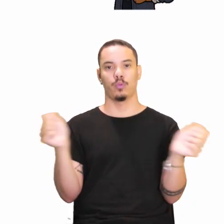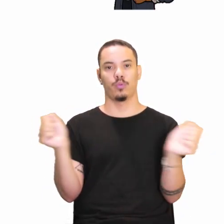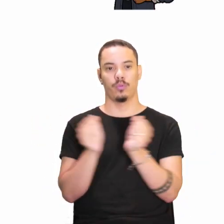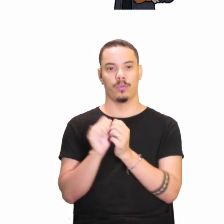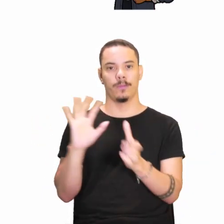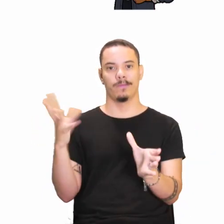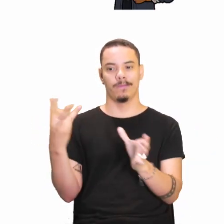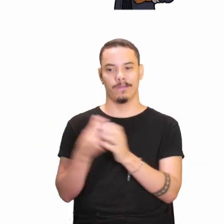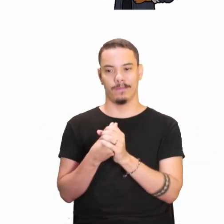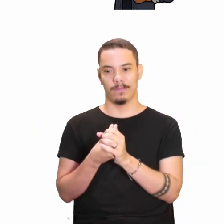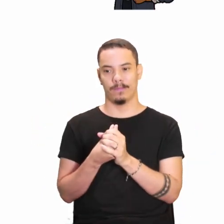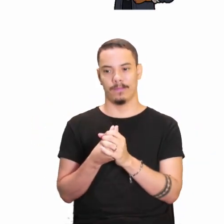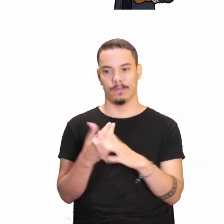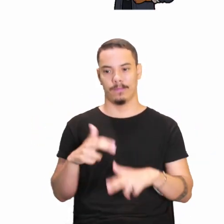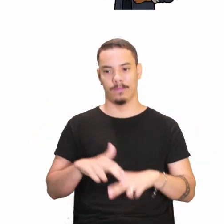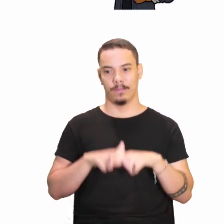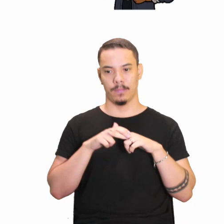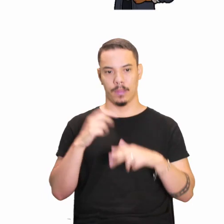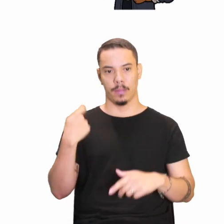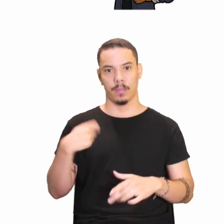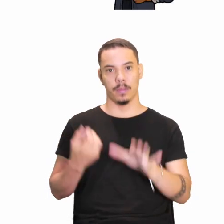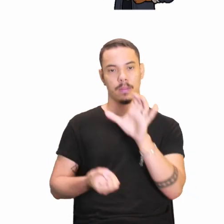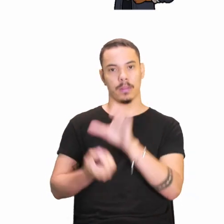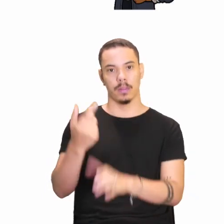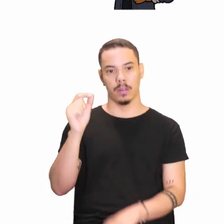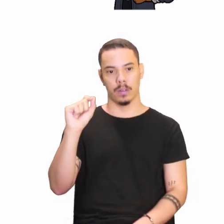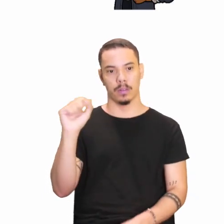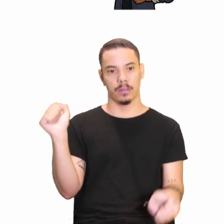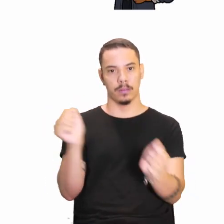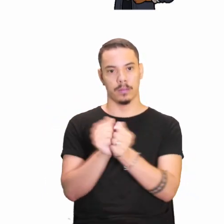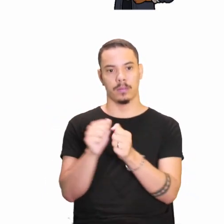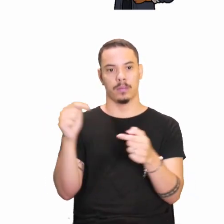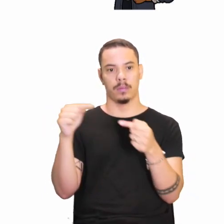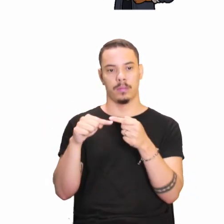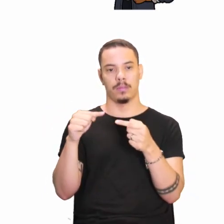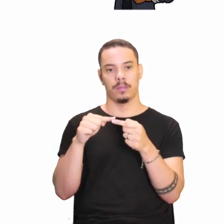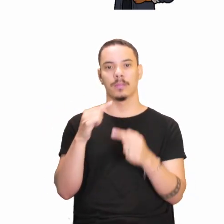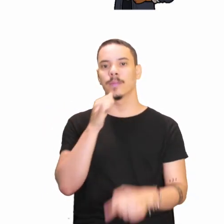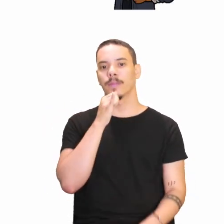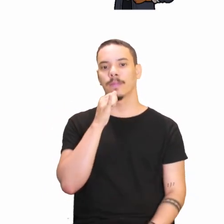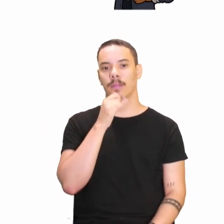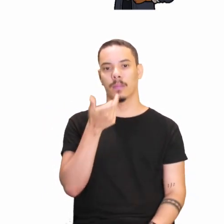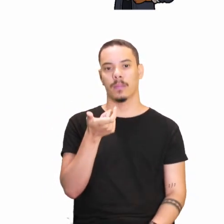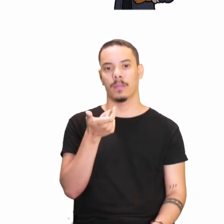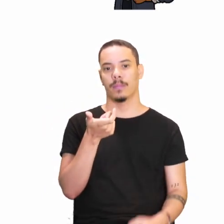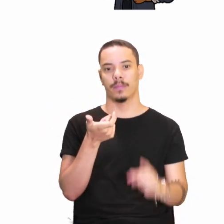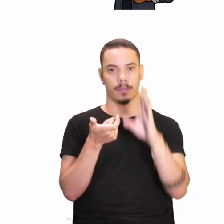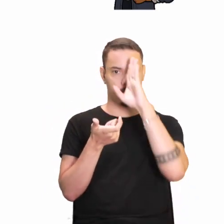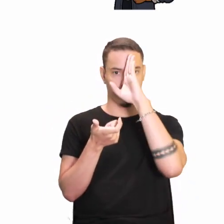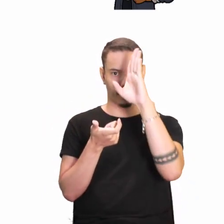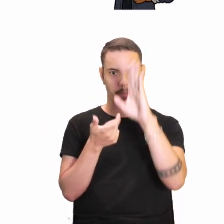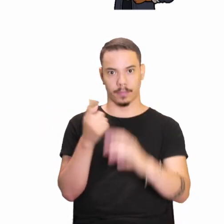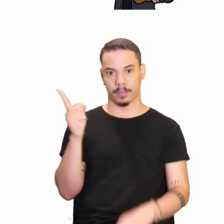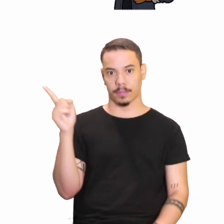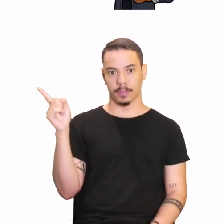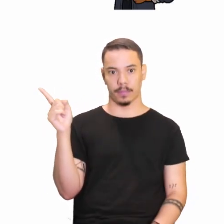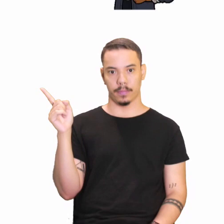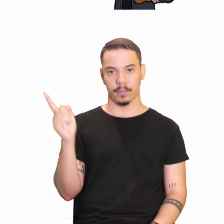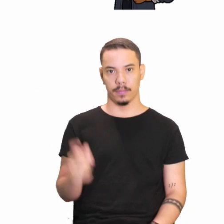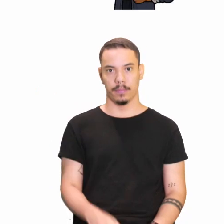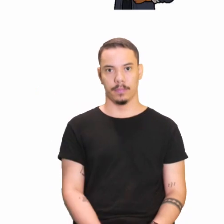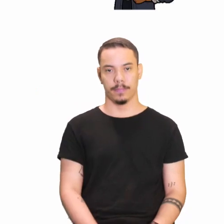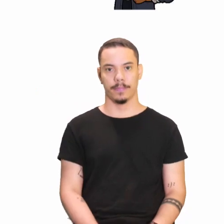plural. Beleza? Então tem que o quê? Fazer aquela combinação. Olha aqui a palavra-chave. Né? Ó, a combinação. Então tá fazendo